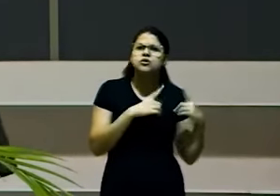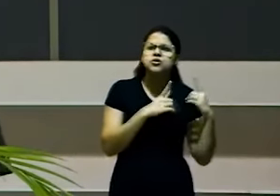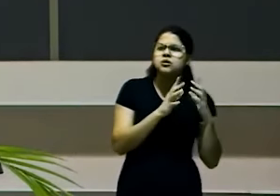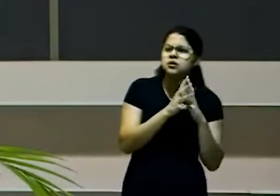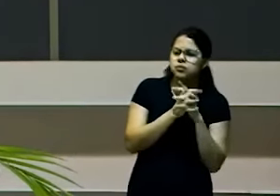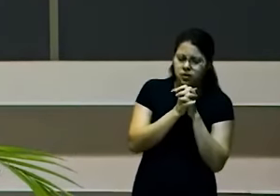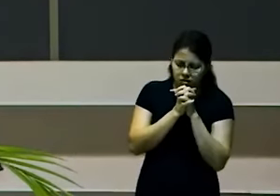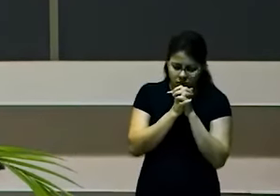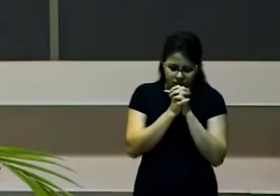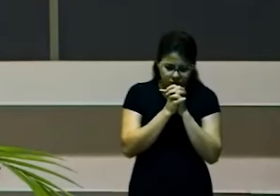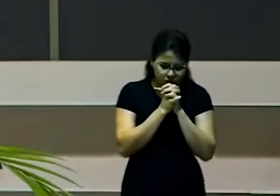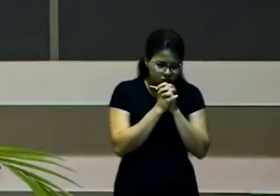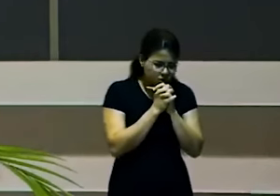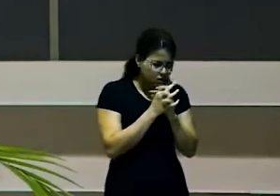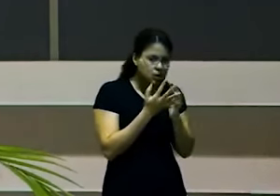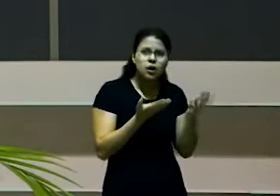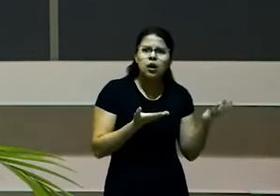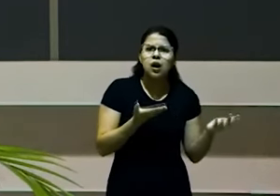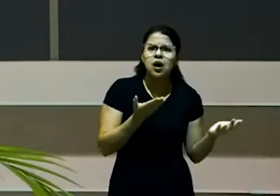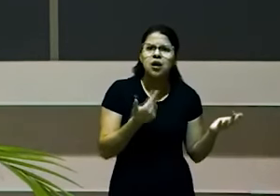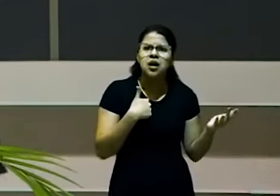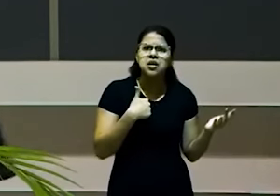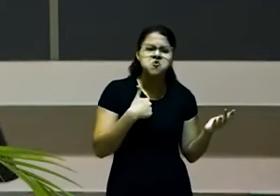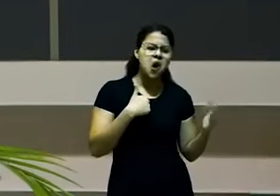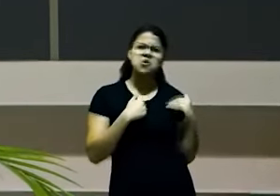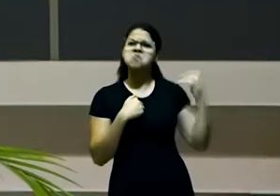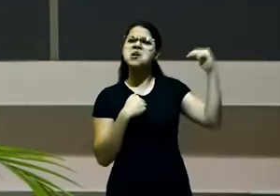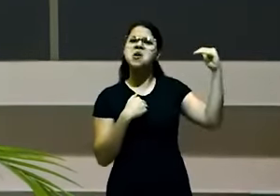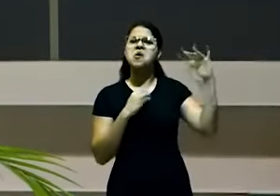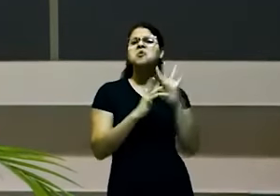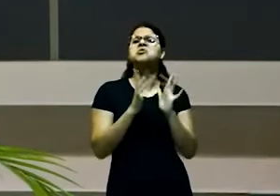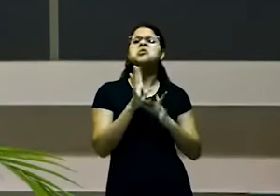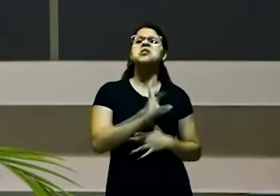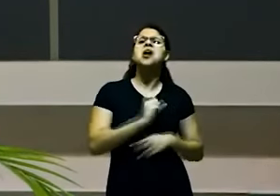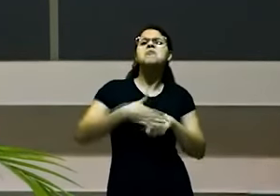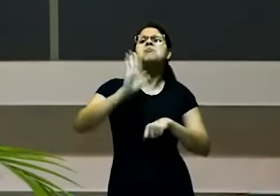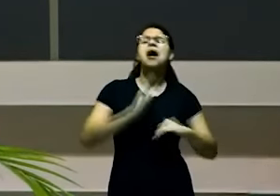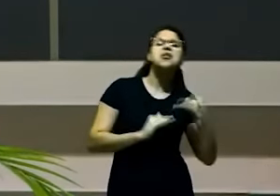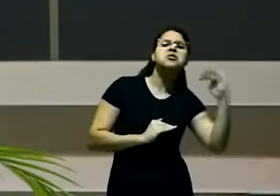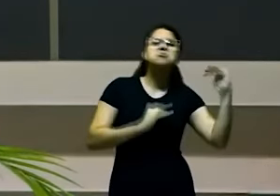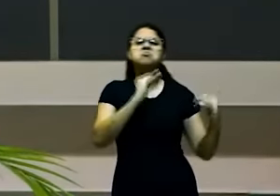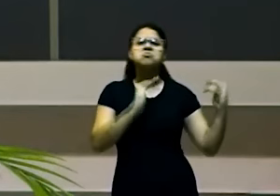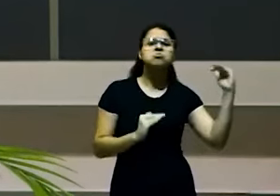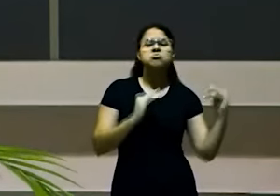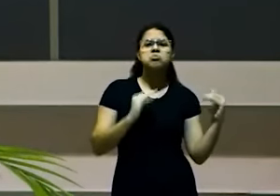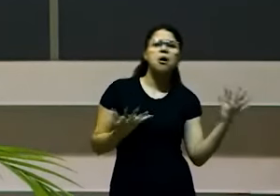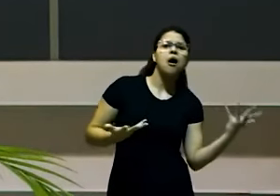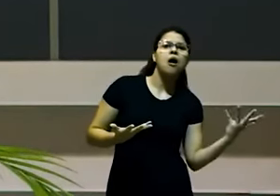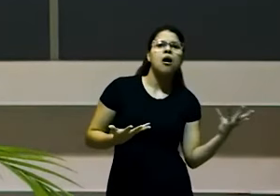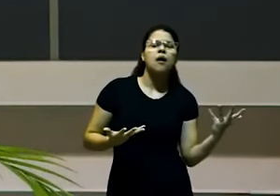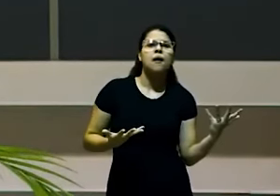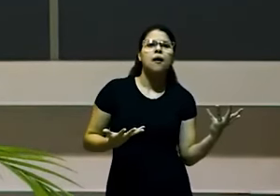discutindo qual deles era o maior enquanto eles discutiam qual deles era o